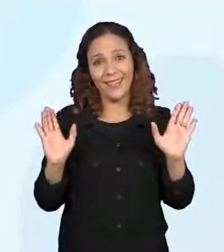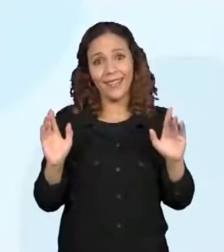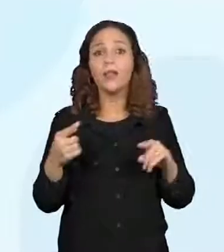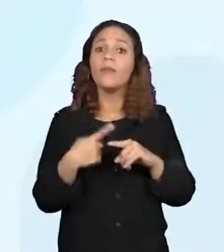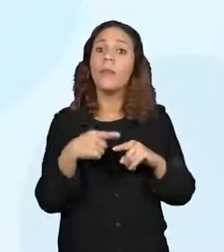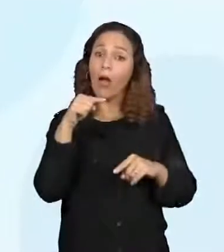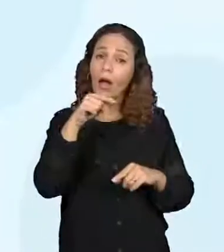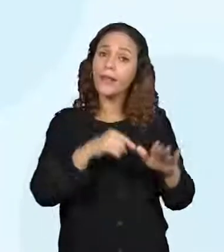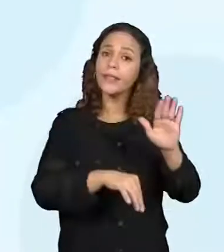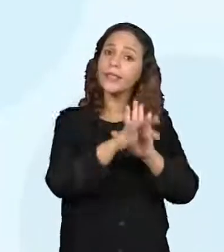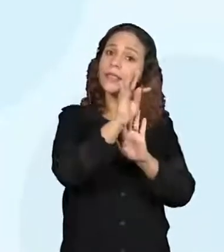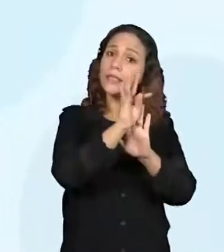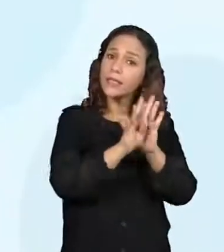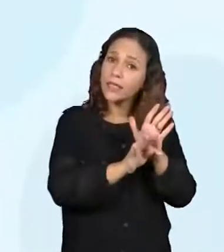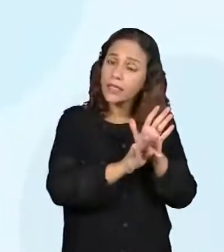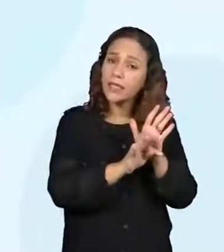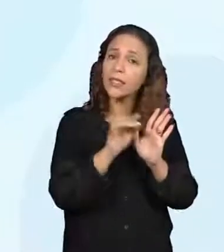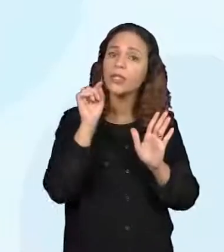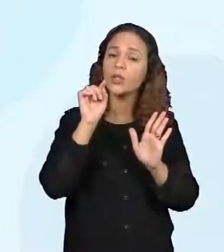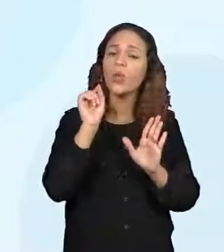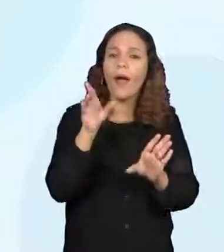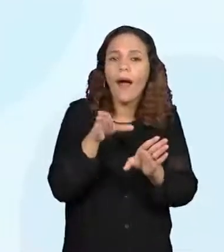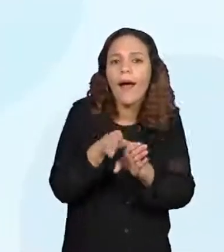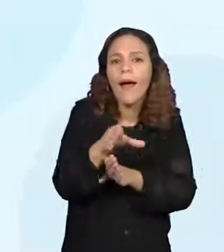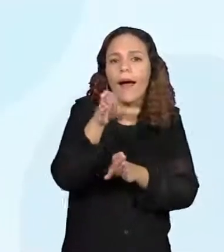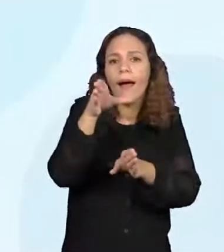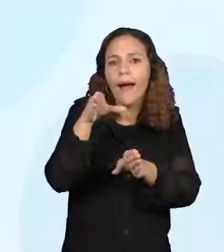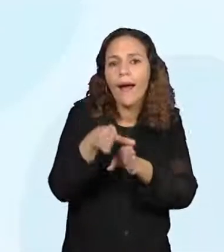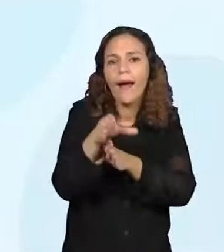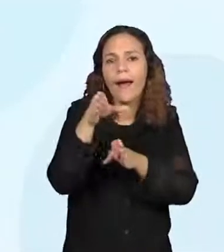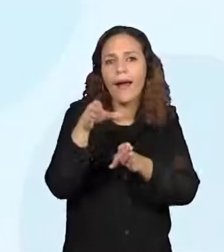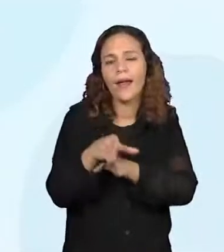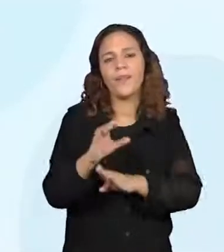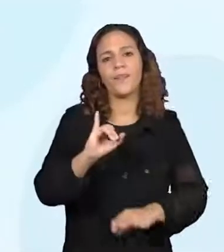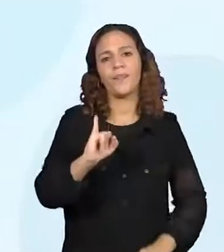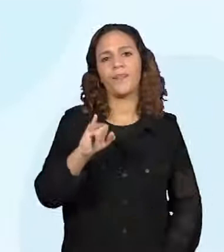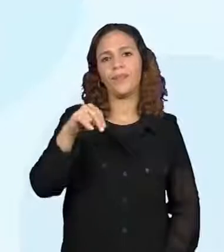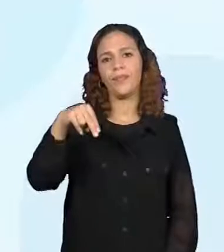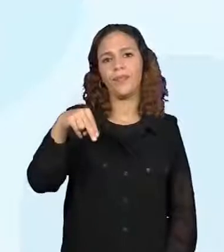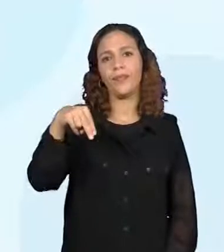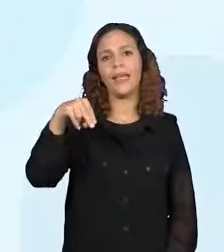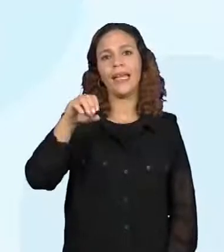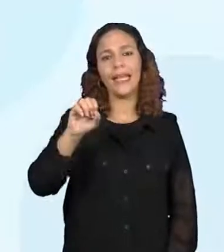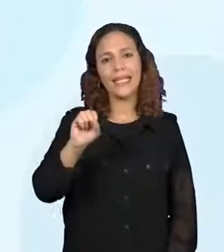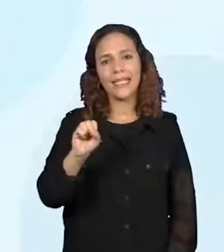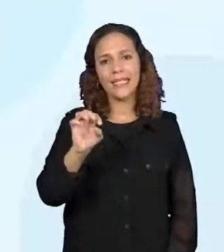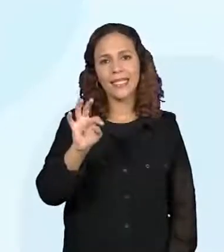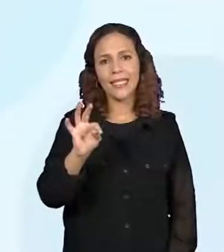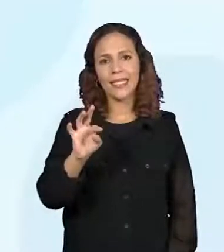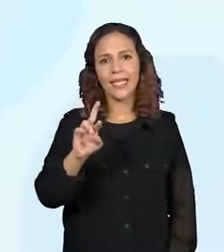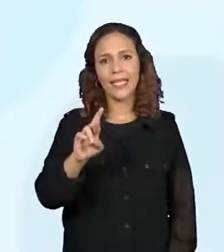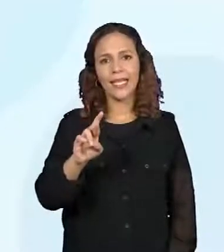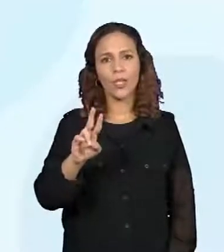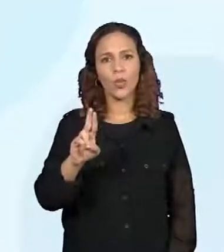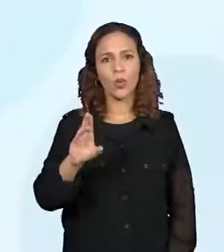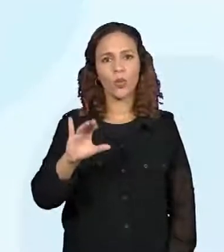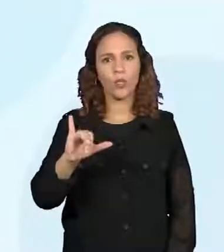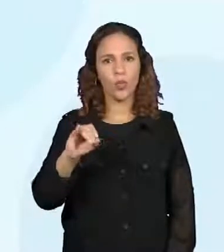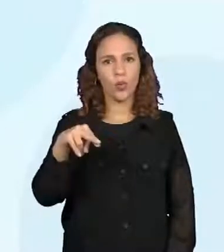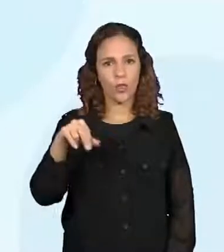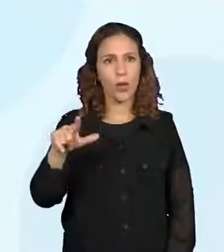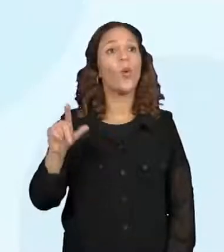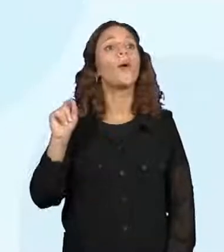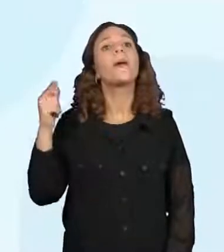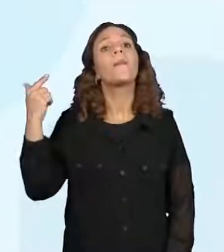mais um texto do gênero instrucional. Vamos para mais um tópico. Olha só, margarina e farinha de trigo